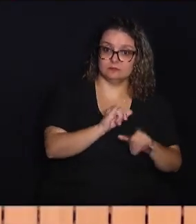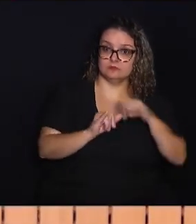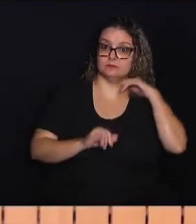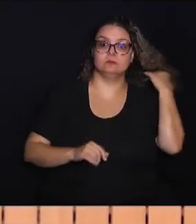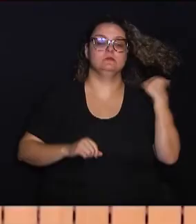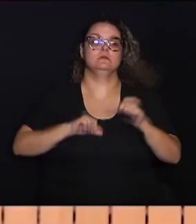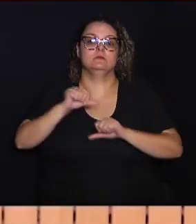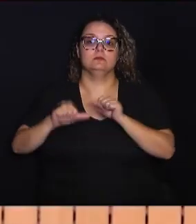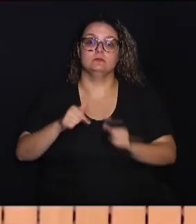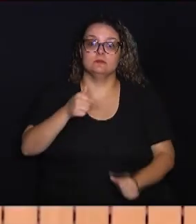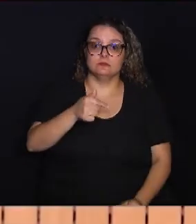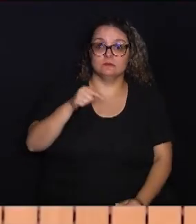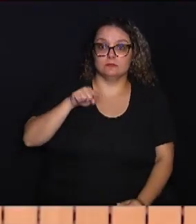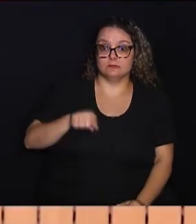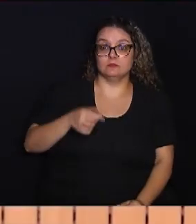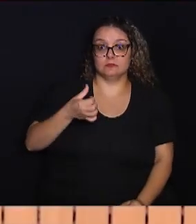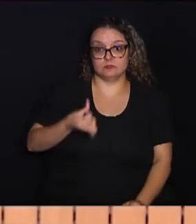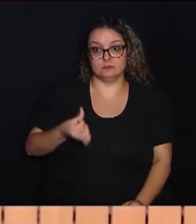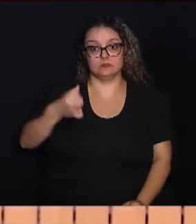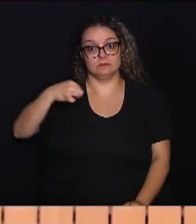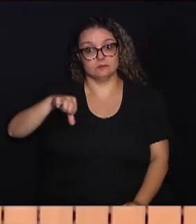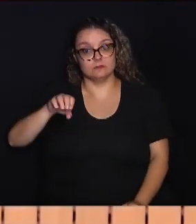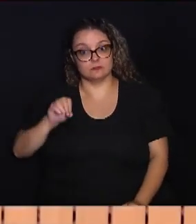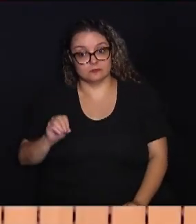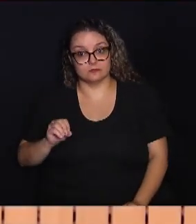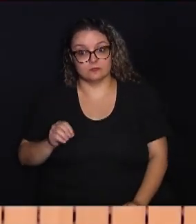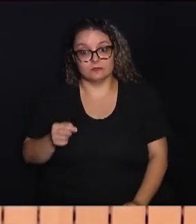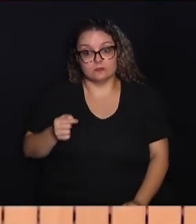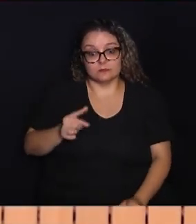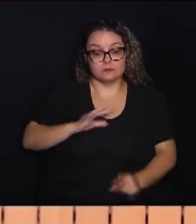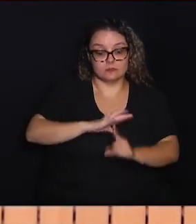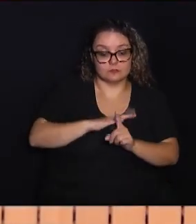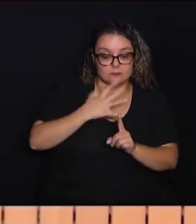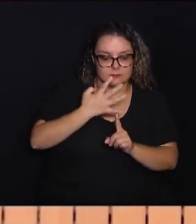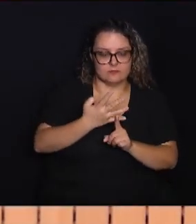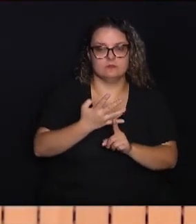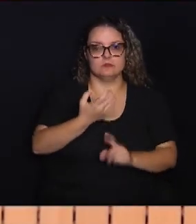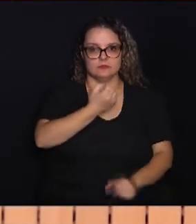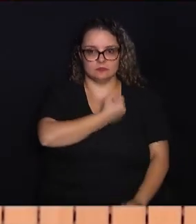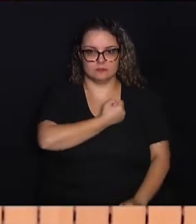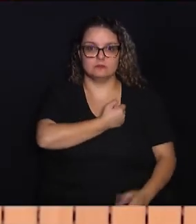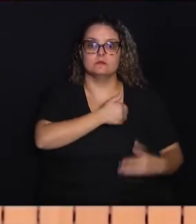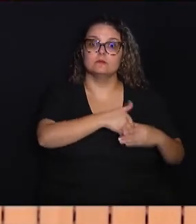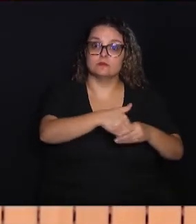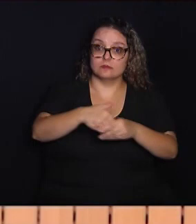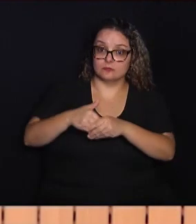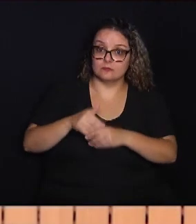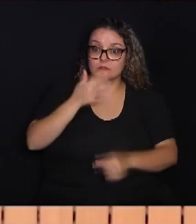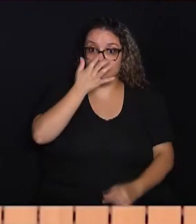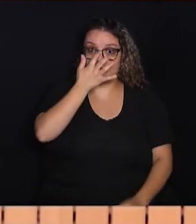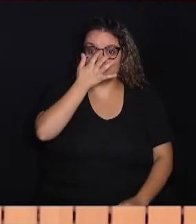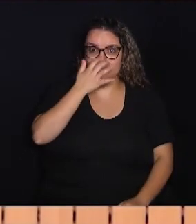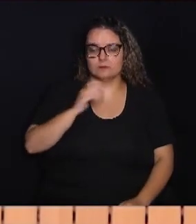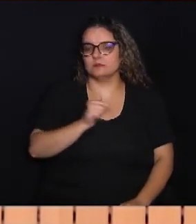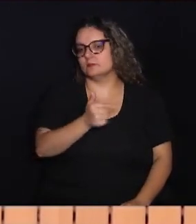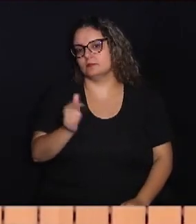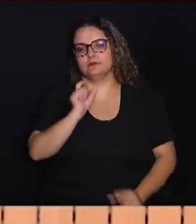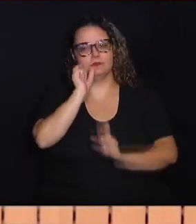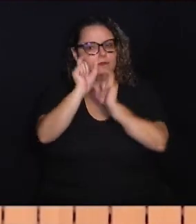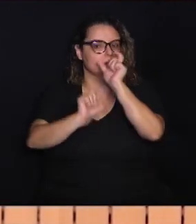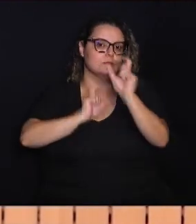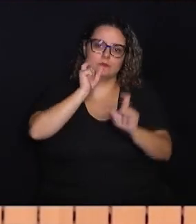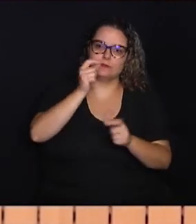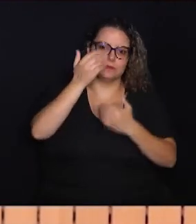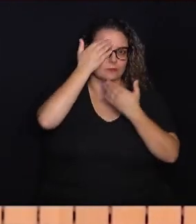para 7.690 votos quase quadruplicando o número de votos e eu não tenho palavras para